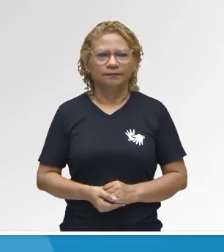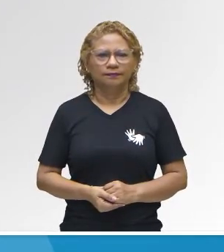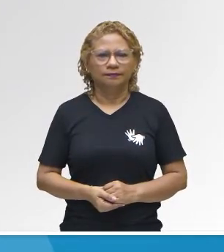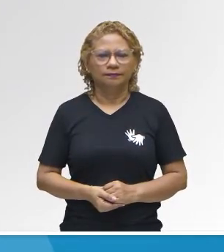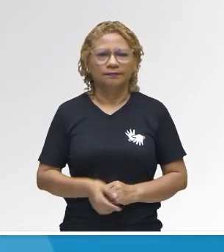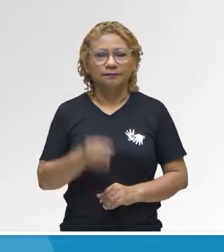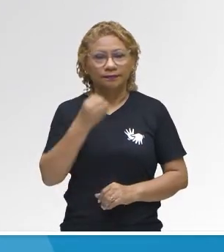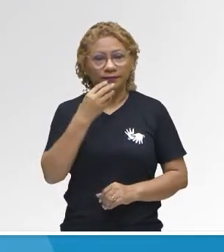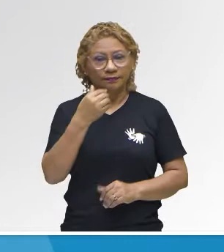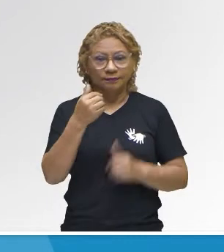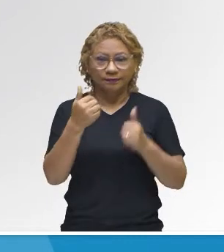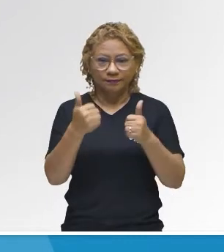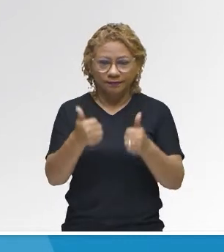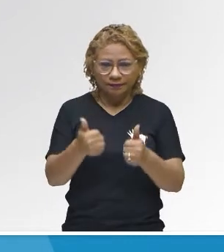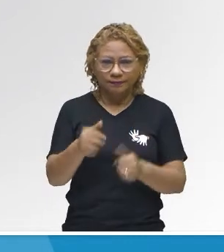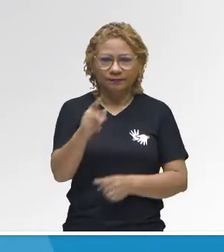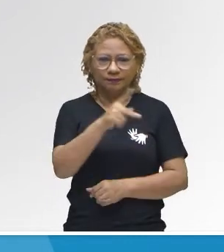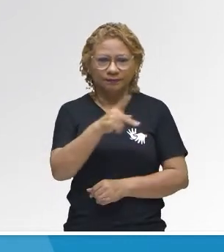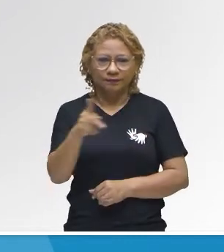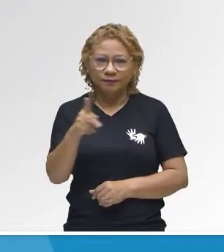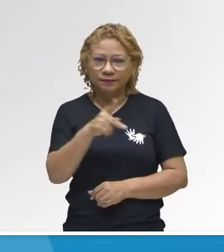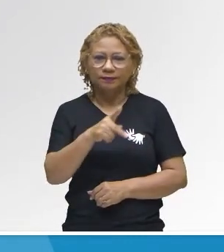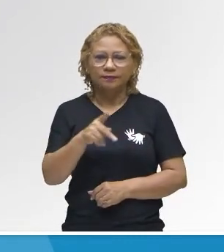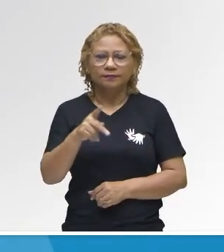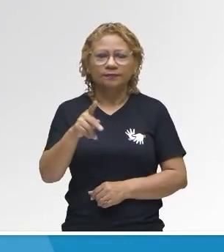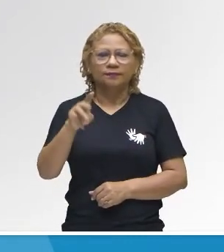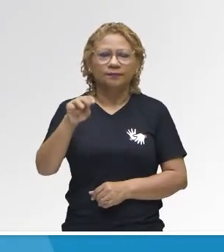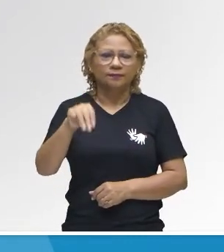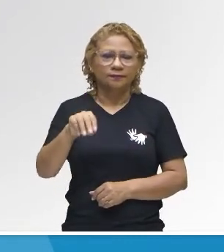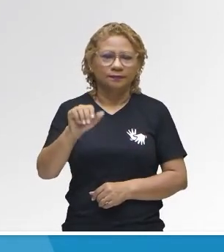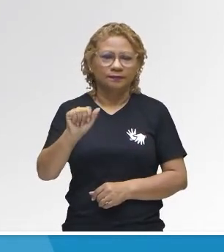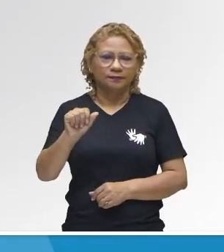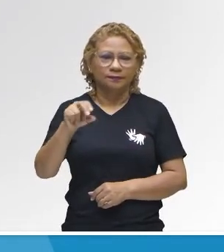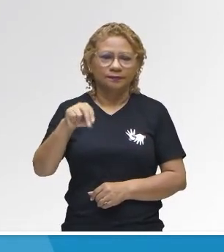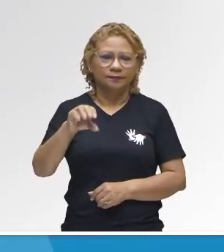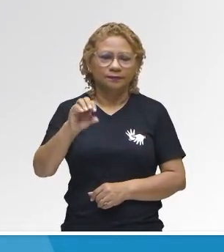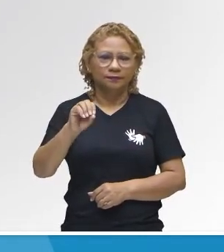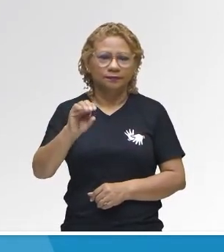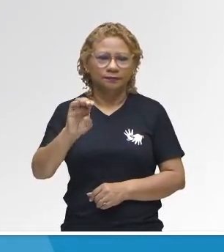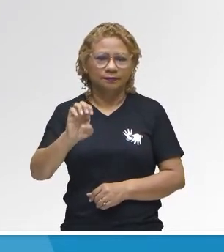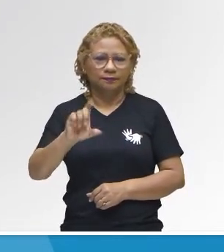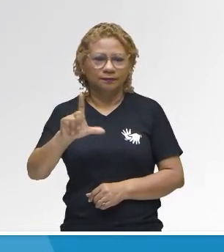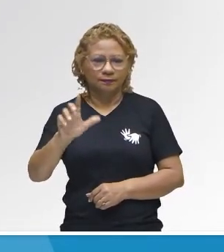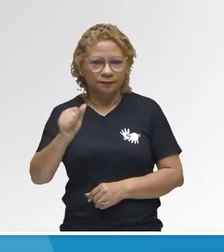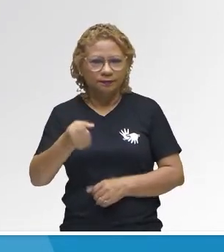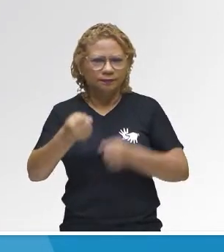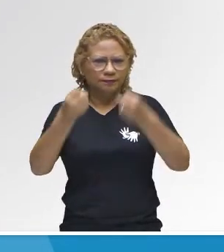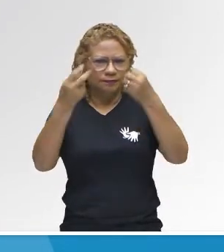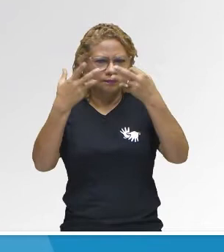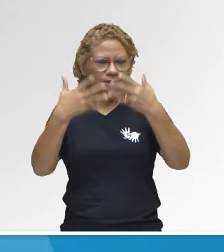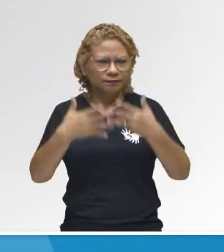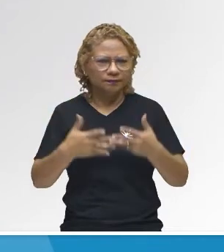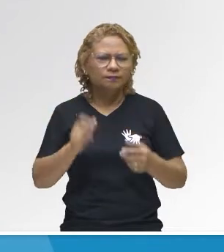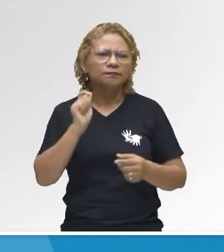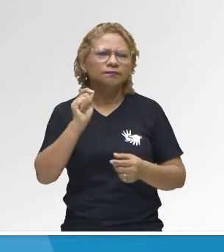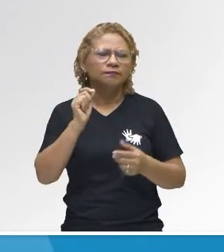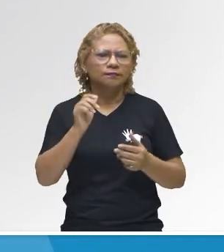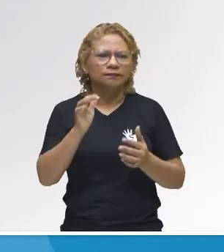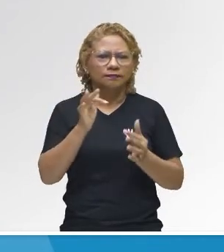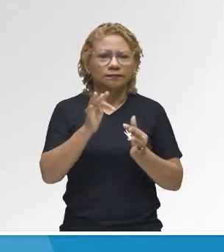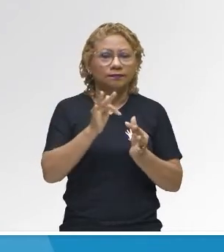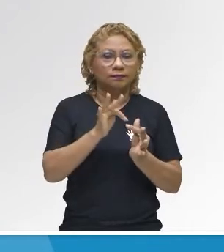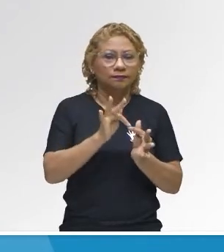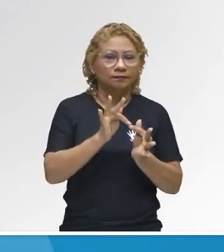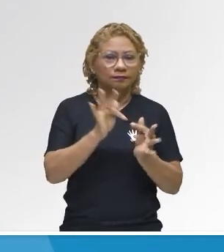Olá, eu sou a professora Manuela e a aula de hoje vai ser sobre a função tangente. Então vamos começar pelo